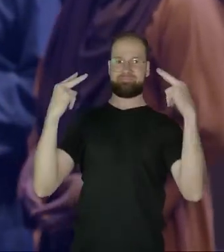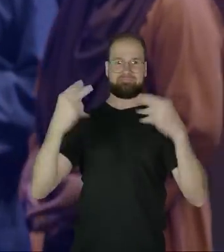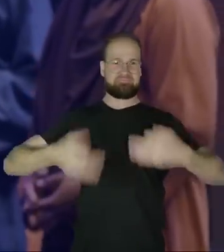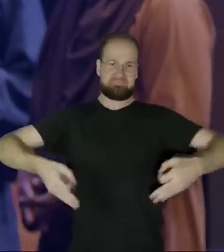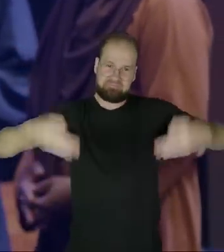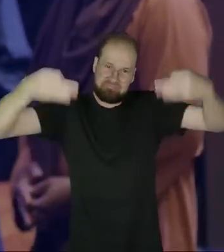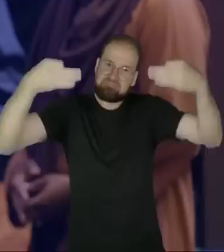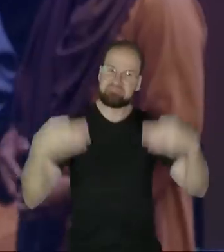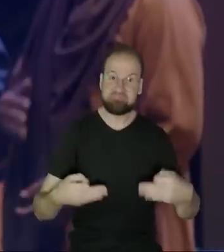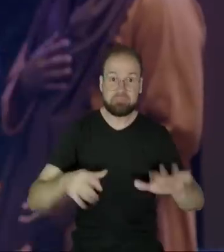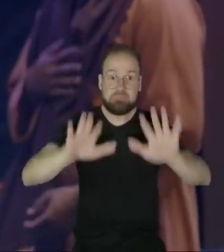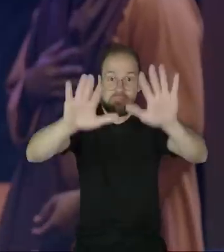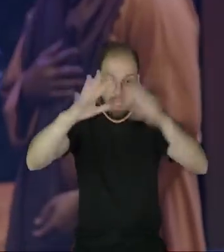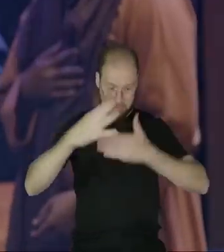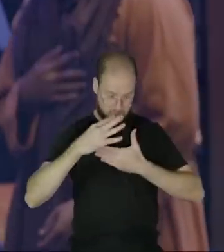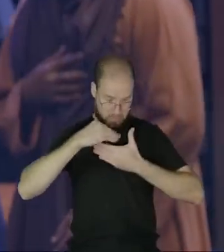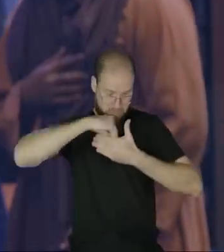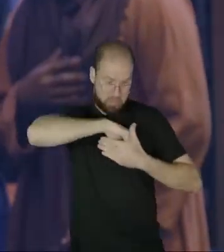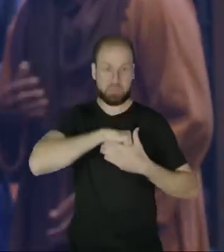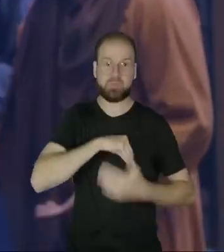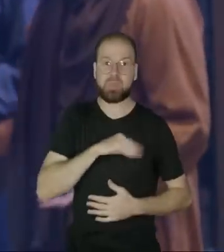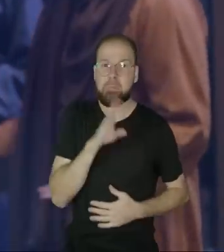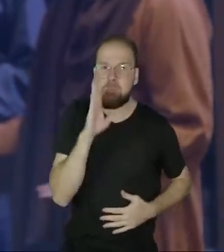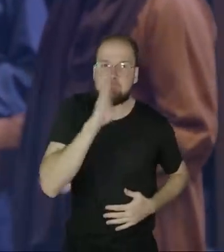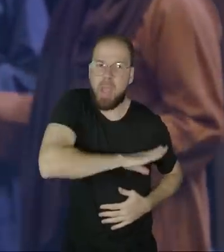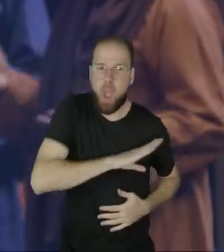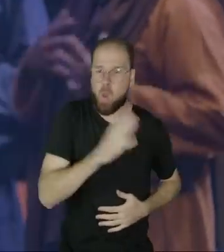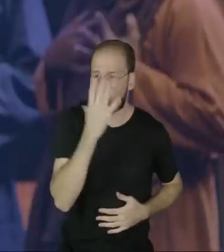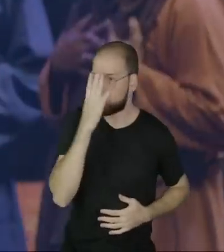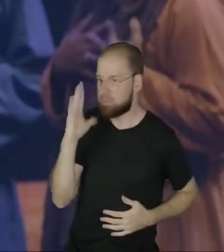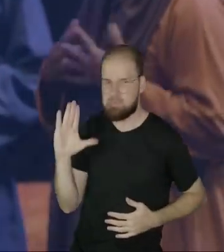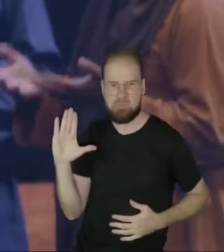por dentro, estão cheios de maldade e hipocrisia.